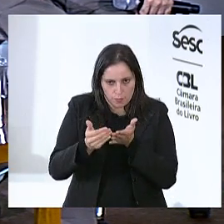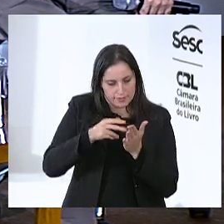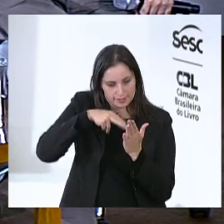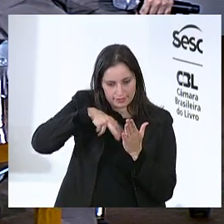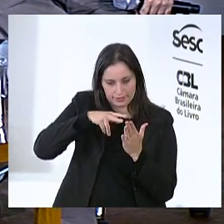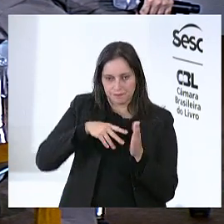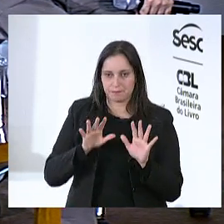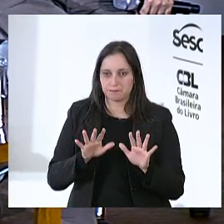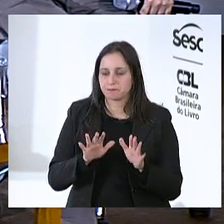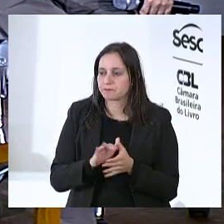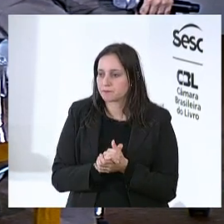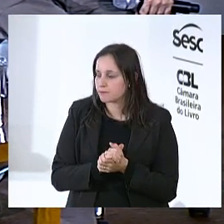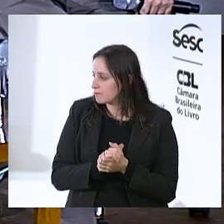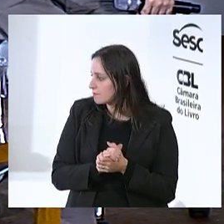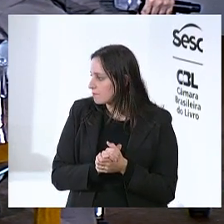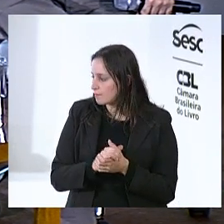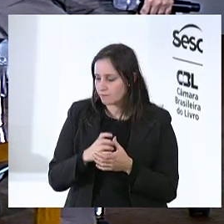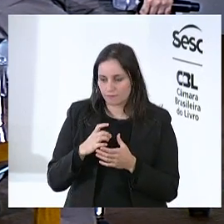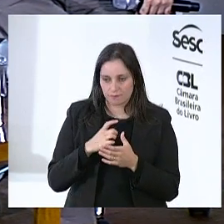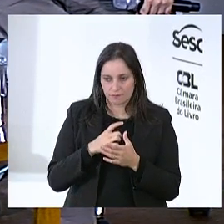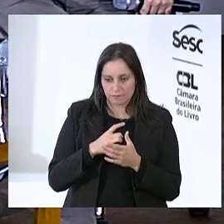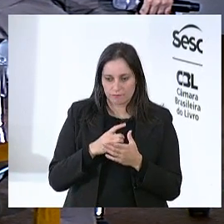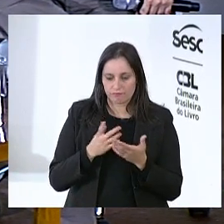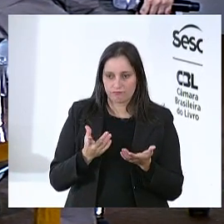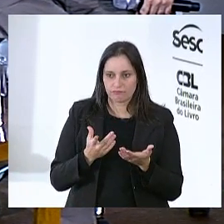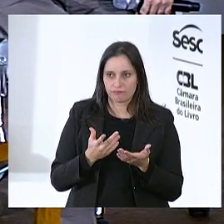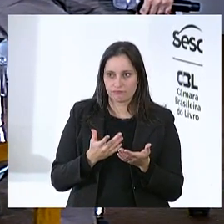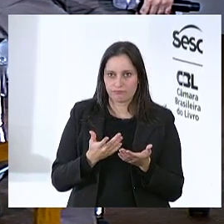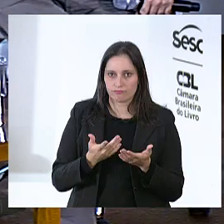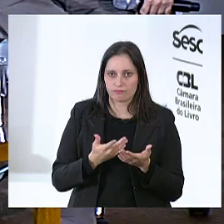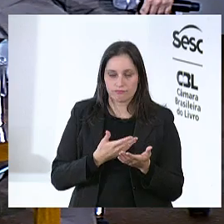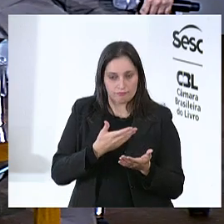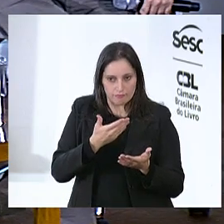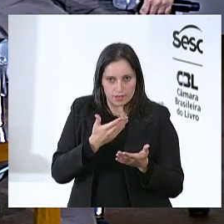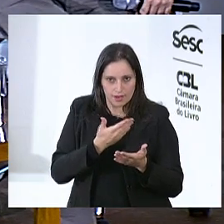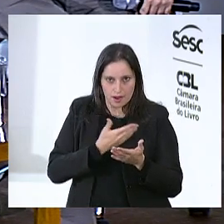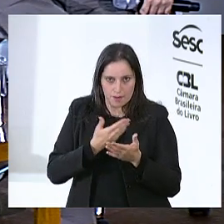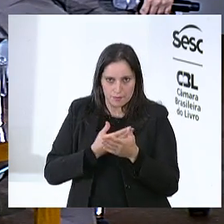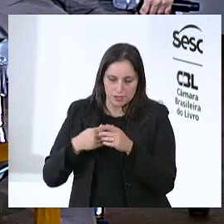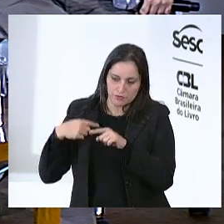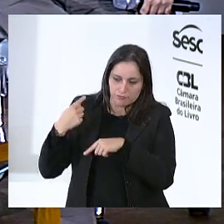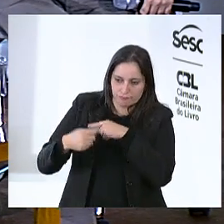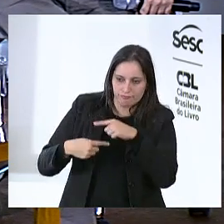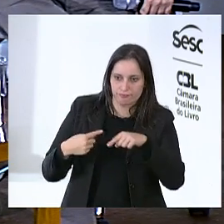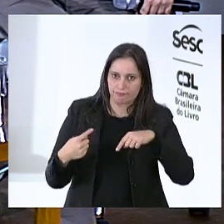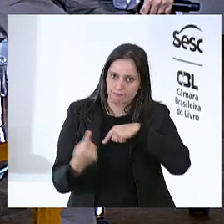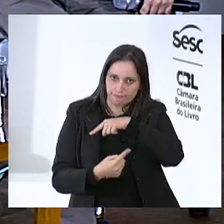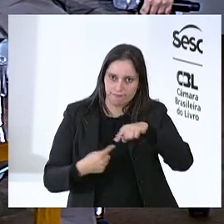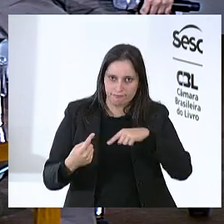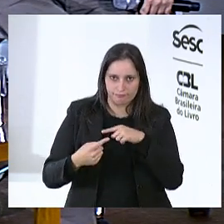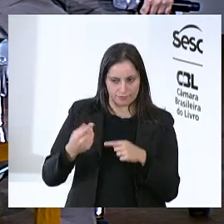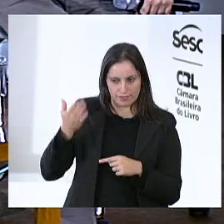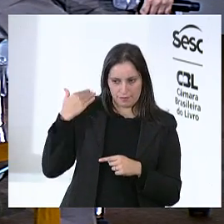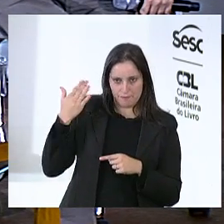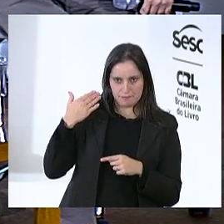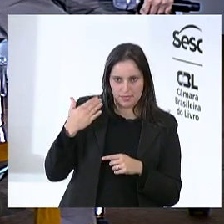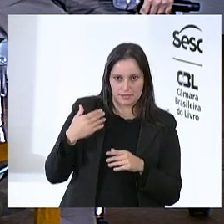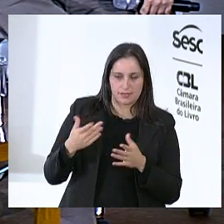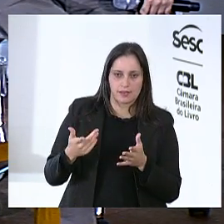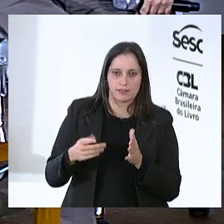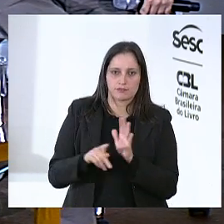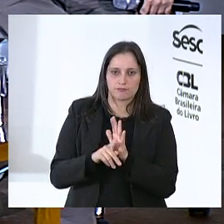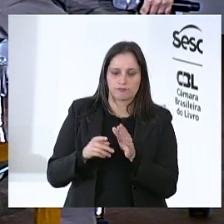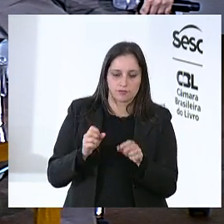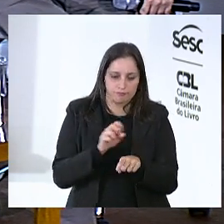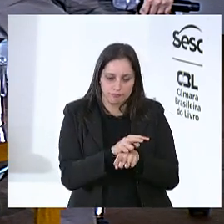vocês. Através de amigos, numa rede de solidariedade clandestina que existia na época, fomos trabalhar